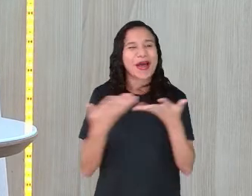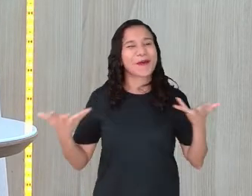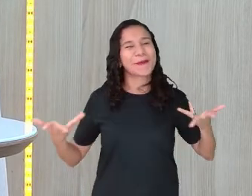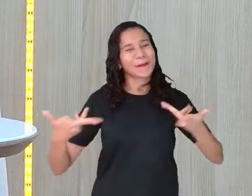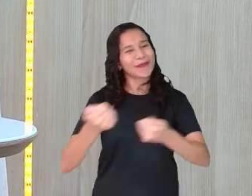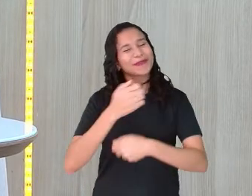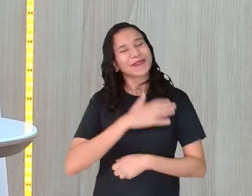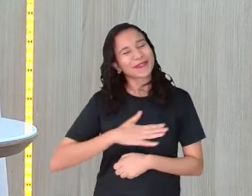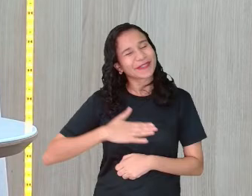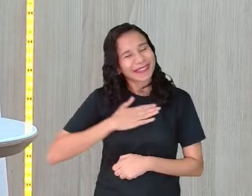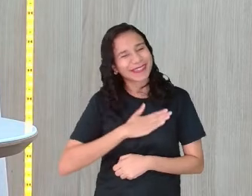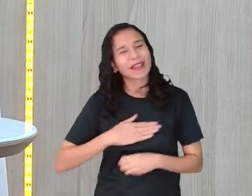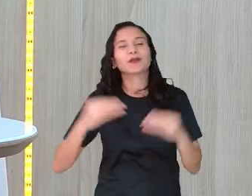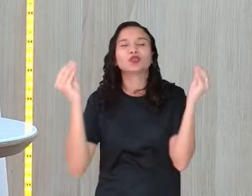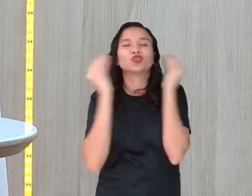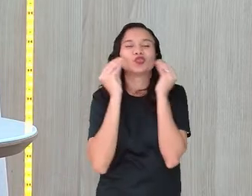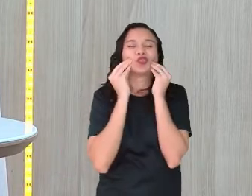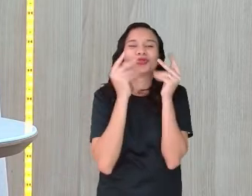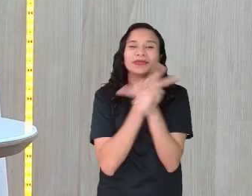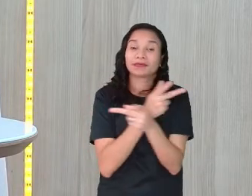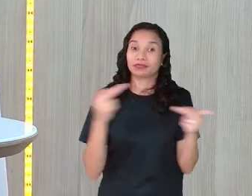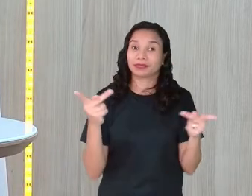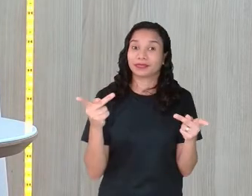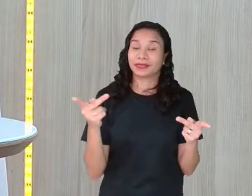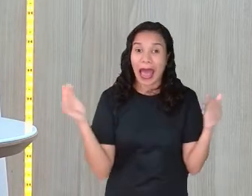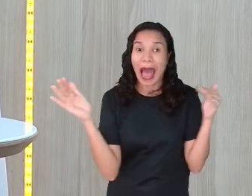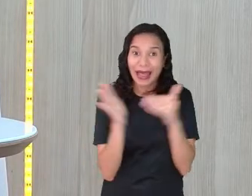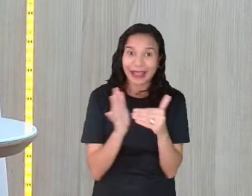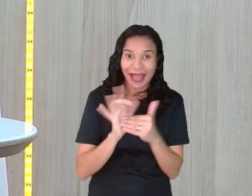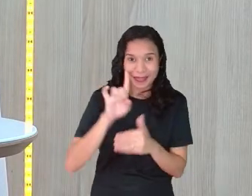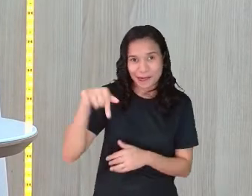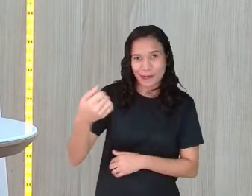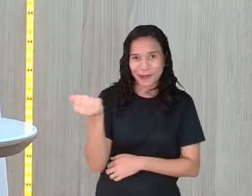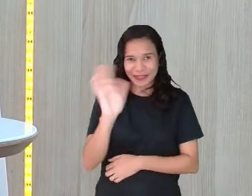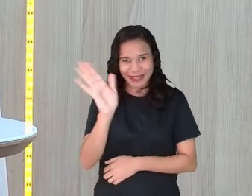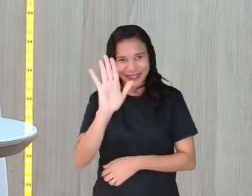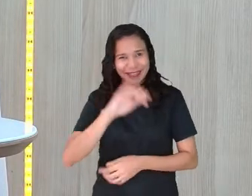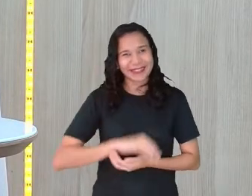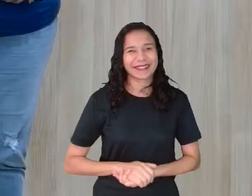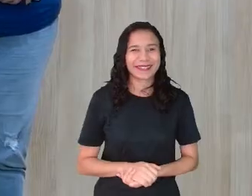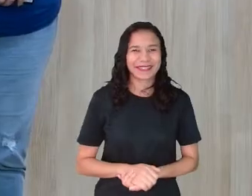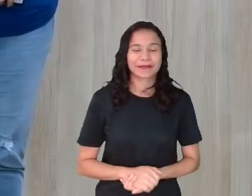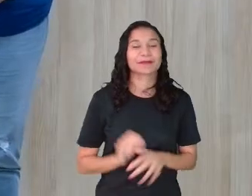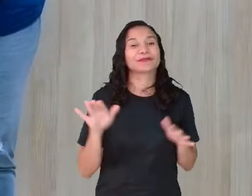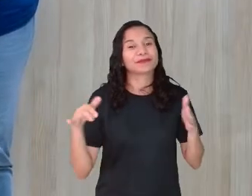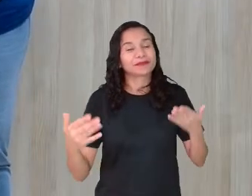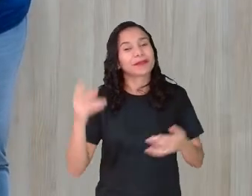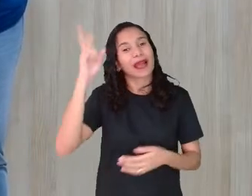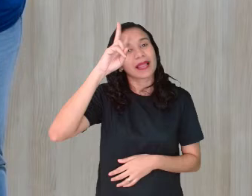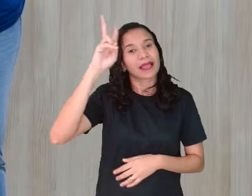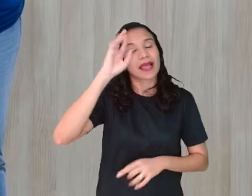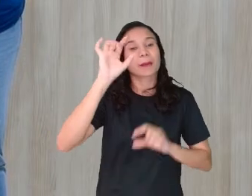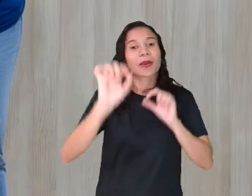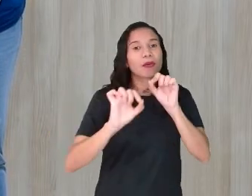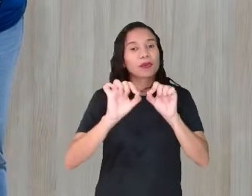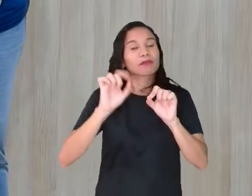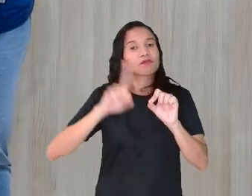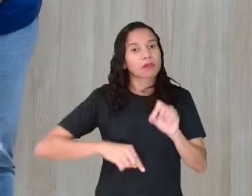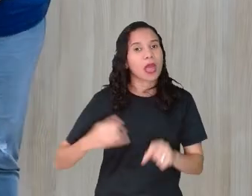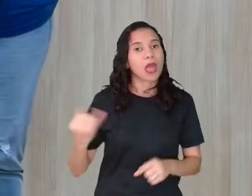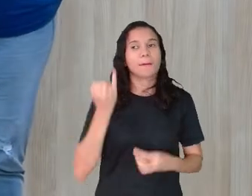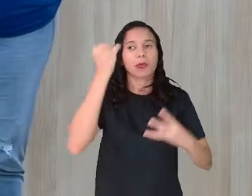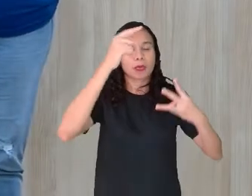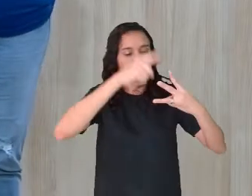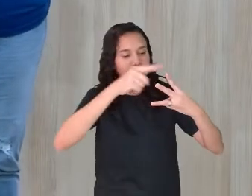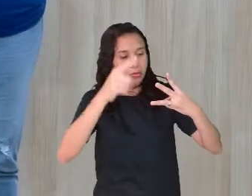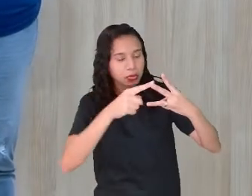bem gostosa. Beijo para vocês, gente, e até a próxima aula. Tchau, tchau. Então, lembrem desse tripé aí,